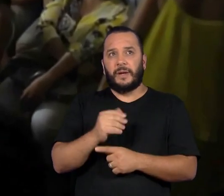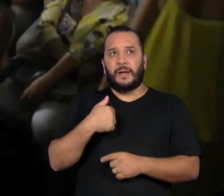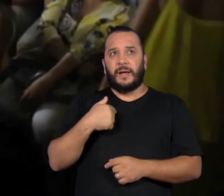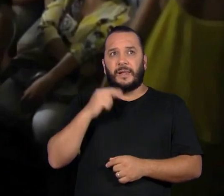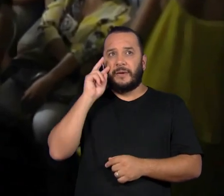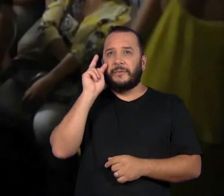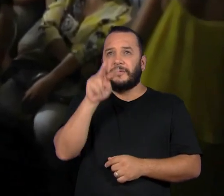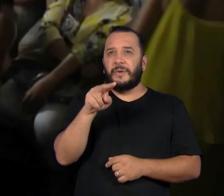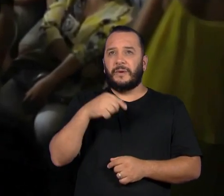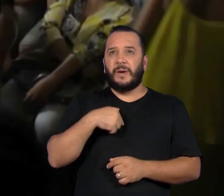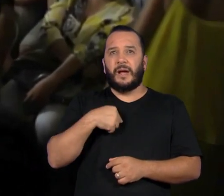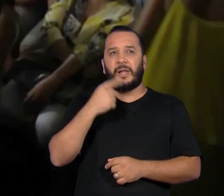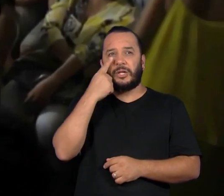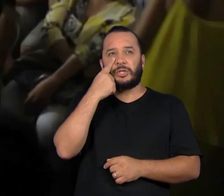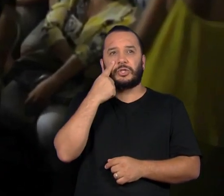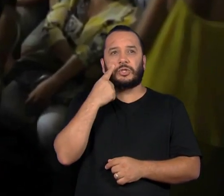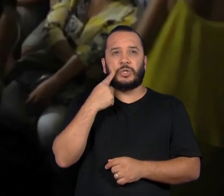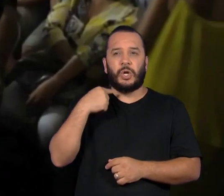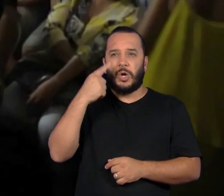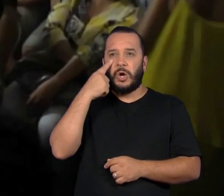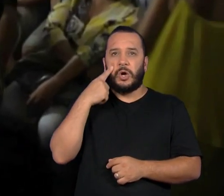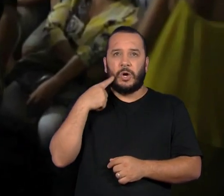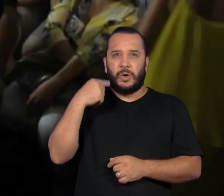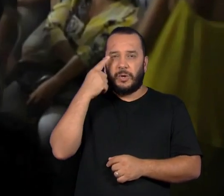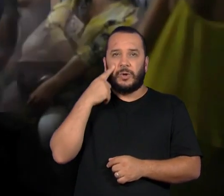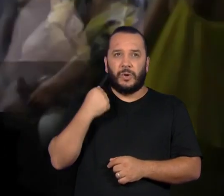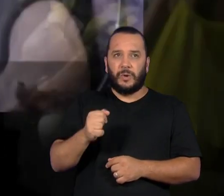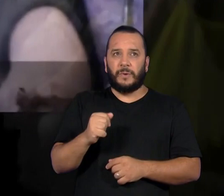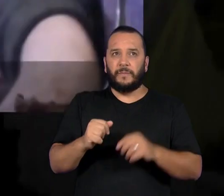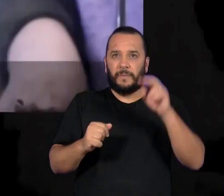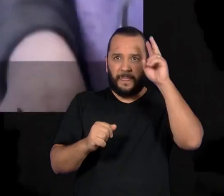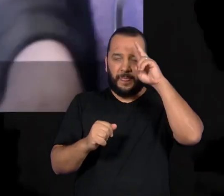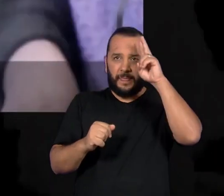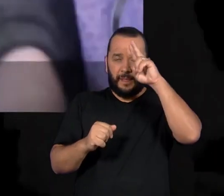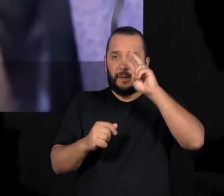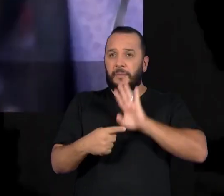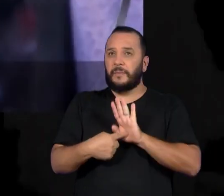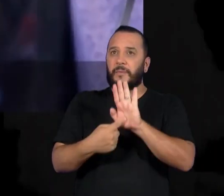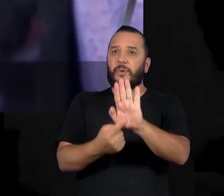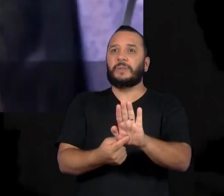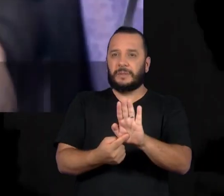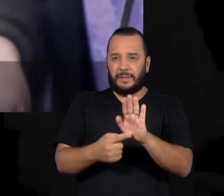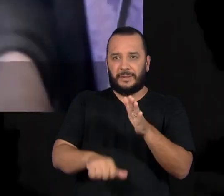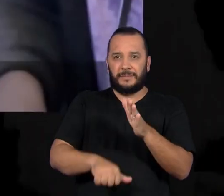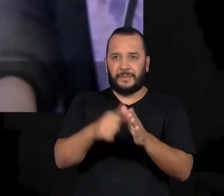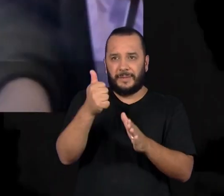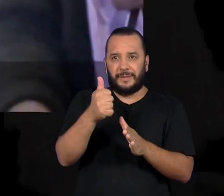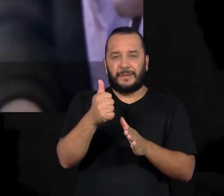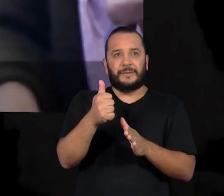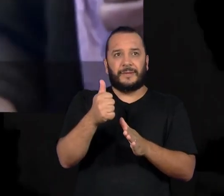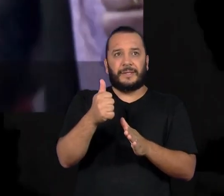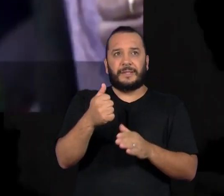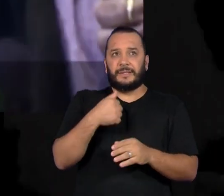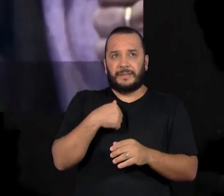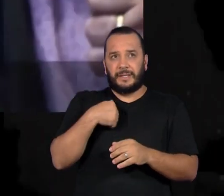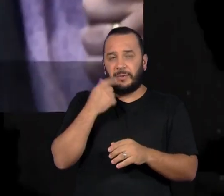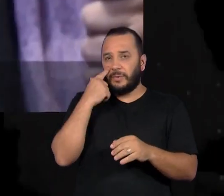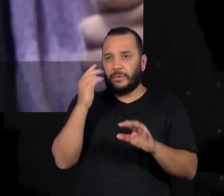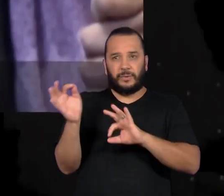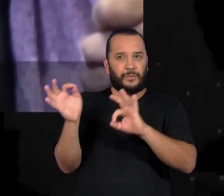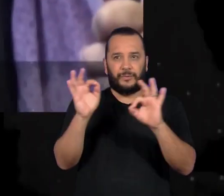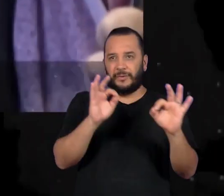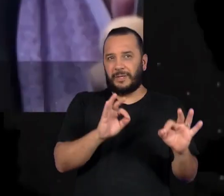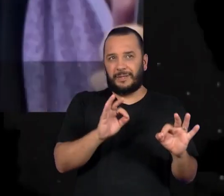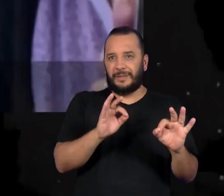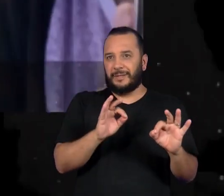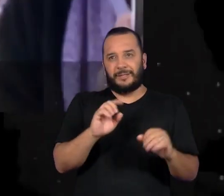ela chorou absurdamente. Eu lembro que na primeira exibição do Mucamas, eu não assisti o Mucamas em si,